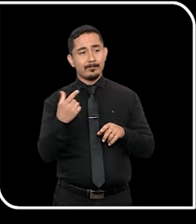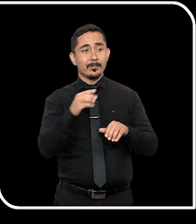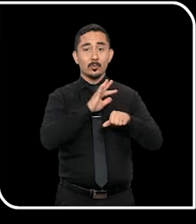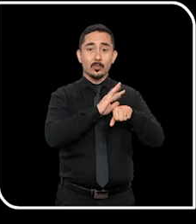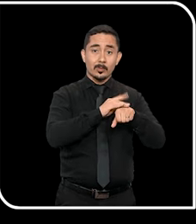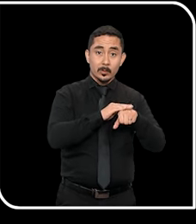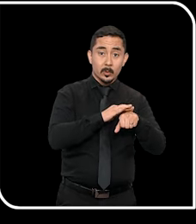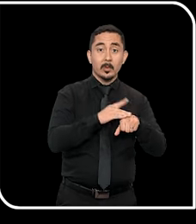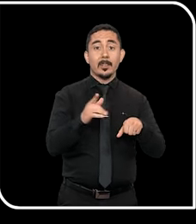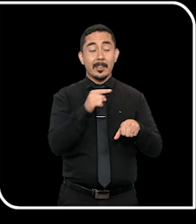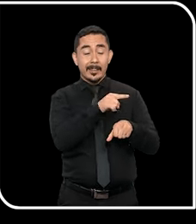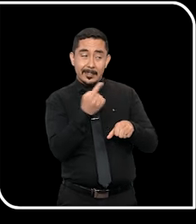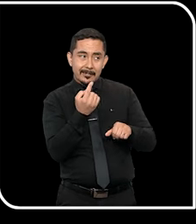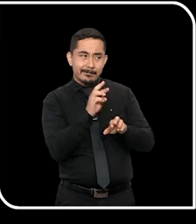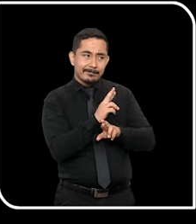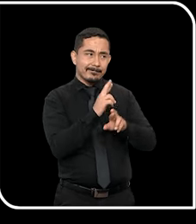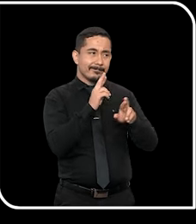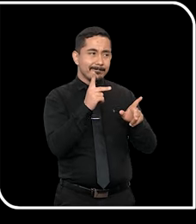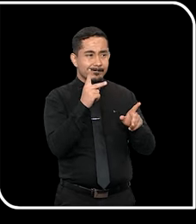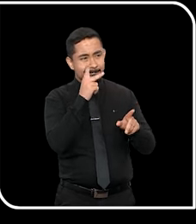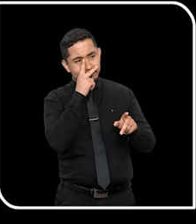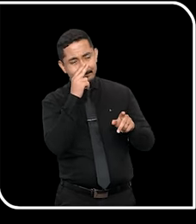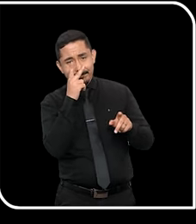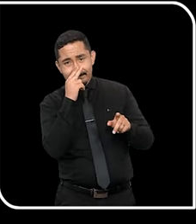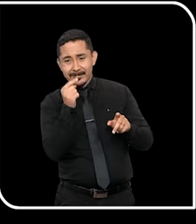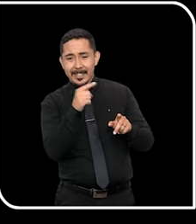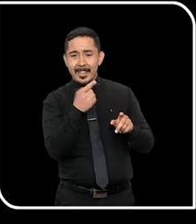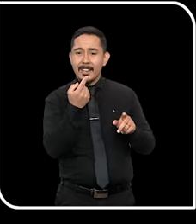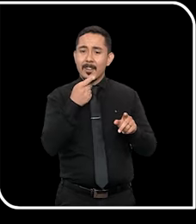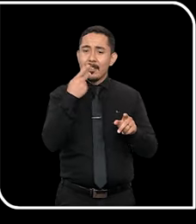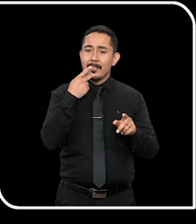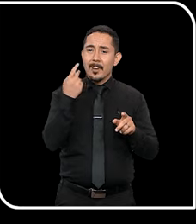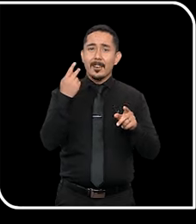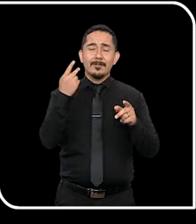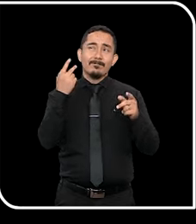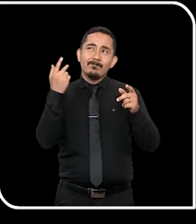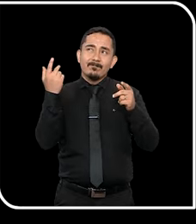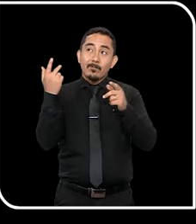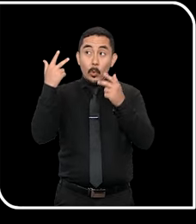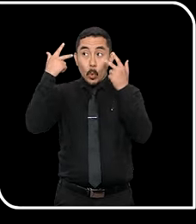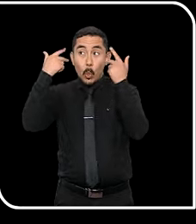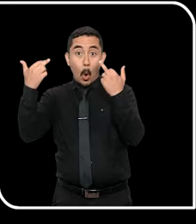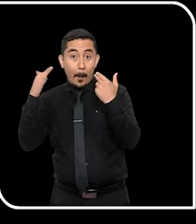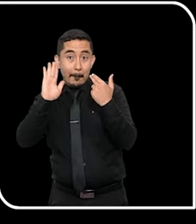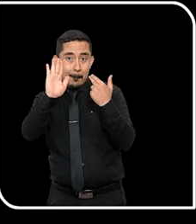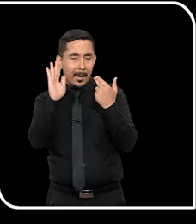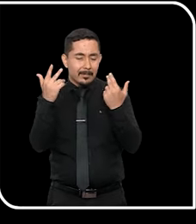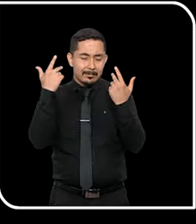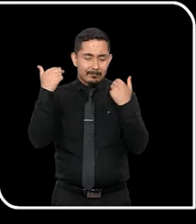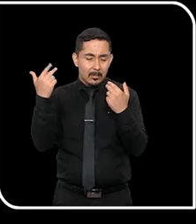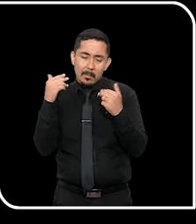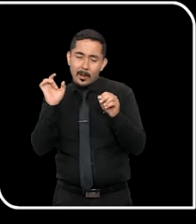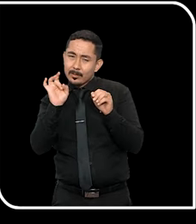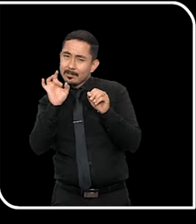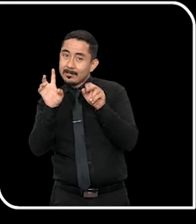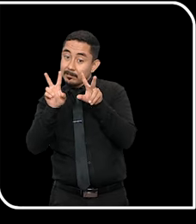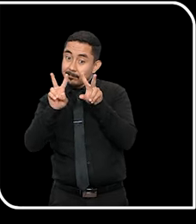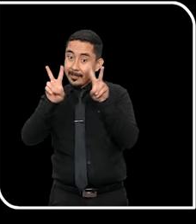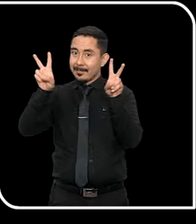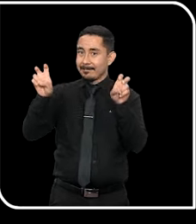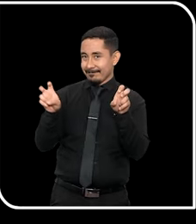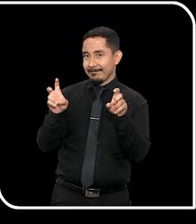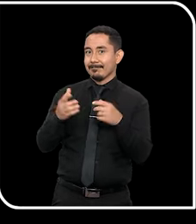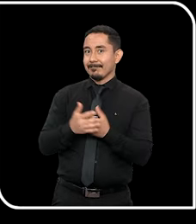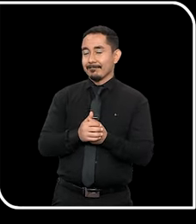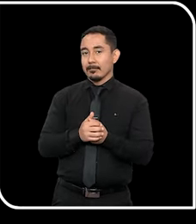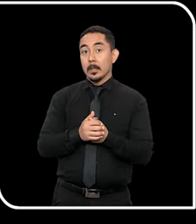condição tinha alguma coisa ali que não entrava dentro da eu vou fala sempre normalidade entre aspas o tempo todo hoje eu sou